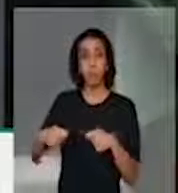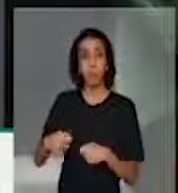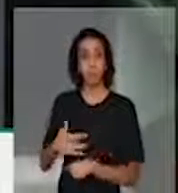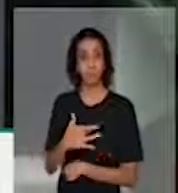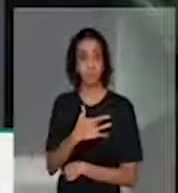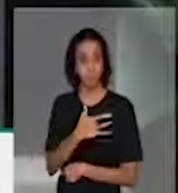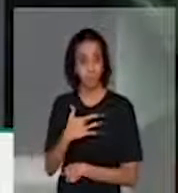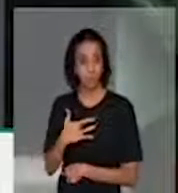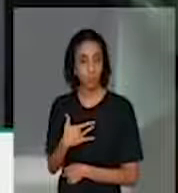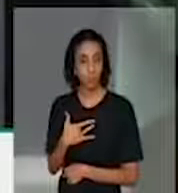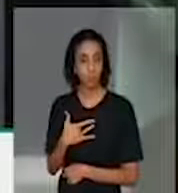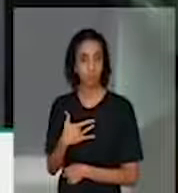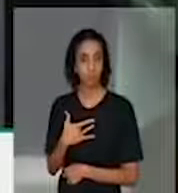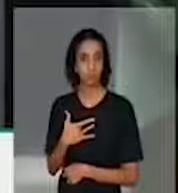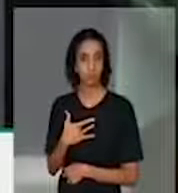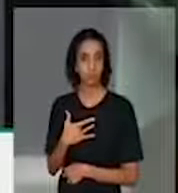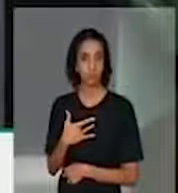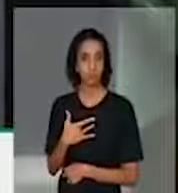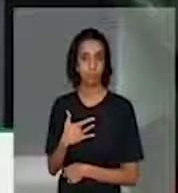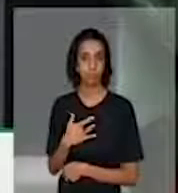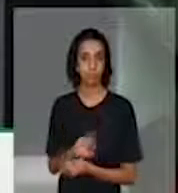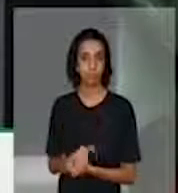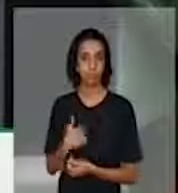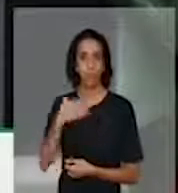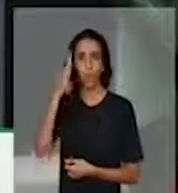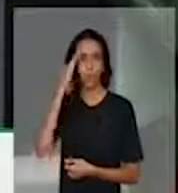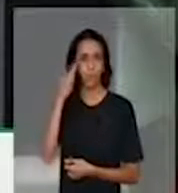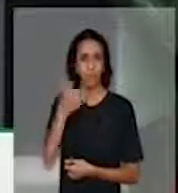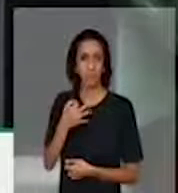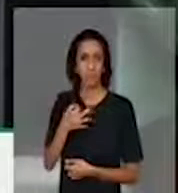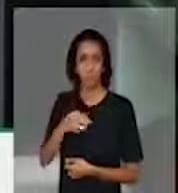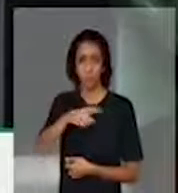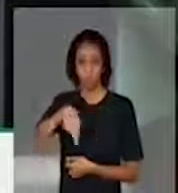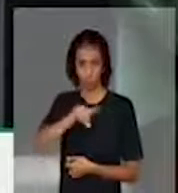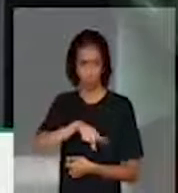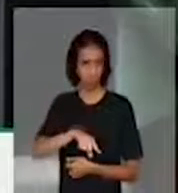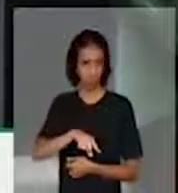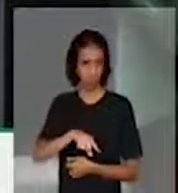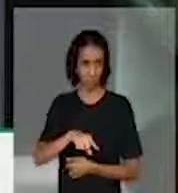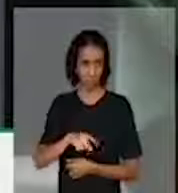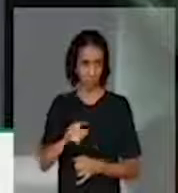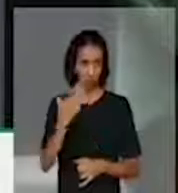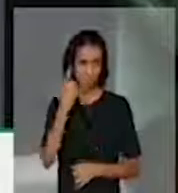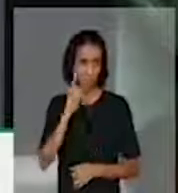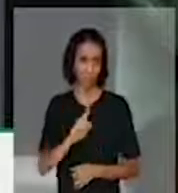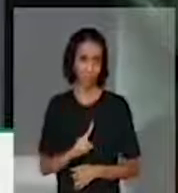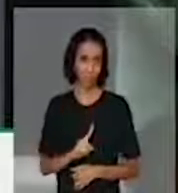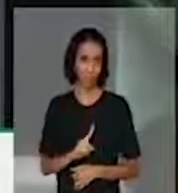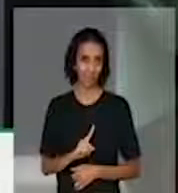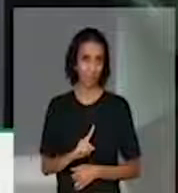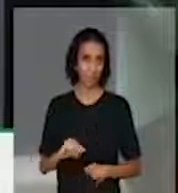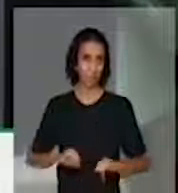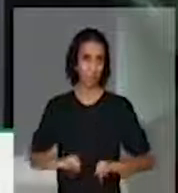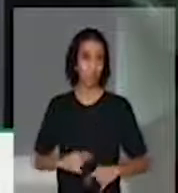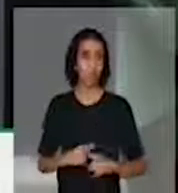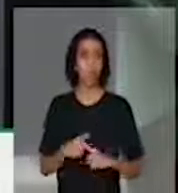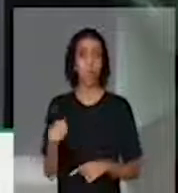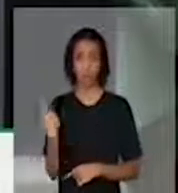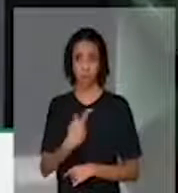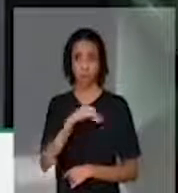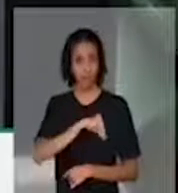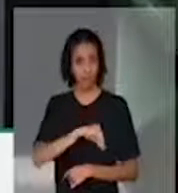saúde, que eu tenho certeza que nenhum de vocês passaram por isso. A gente sabe que todos nós ganhamos